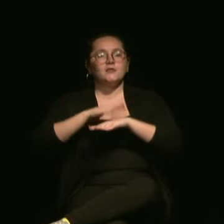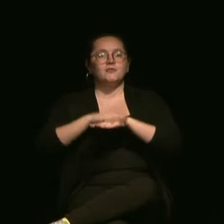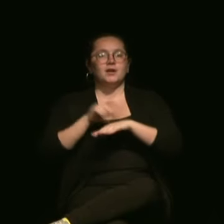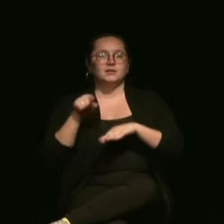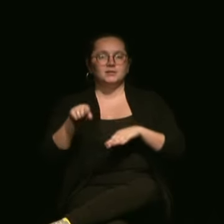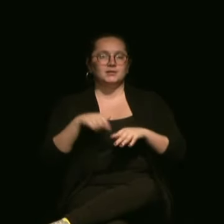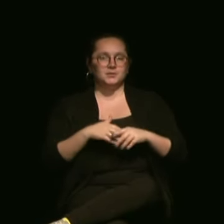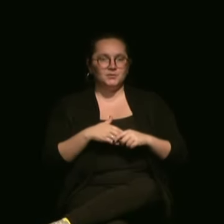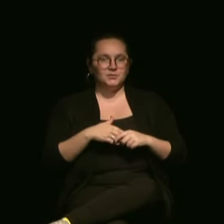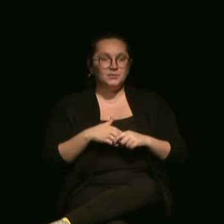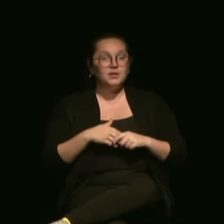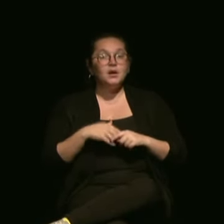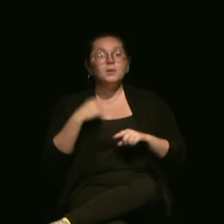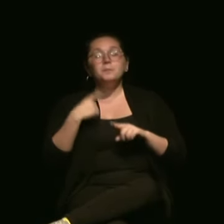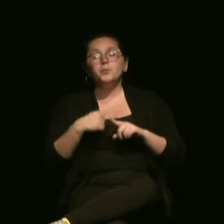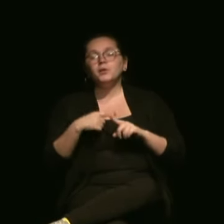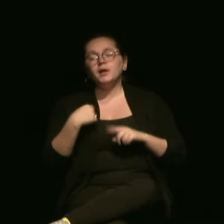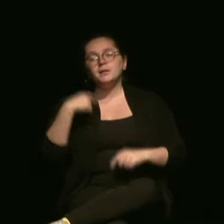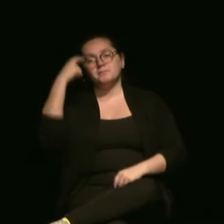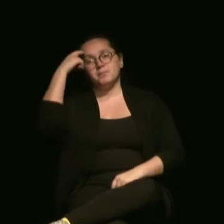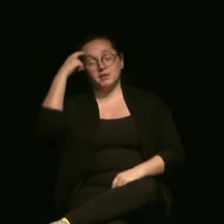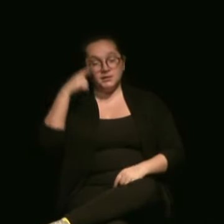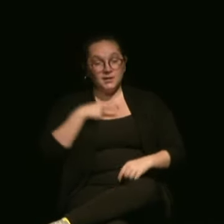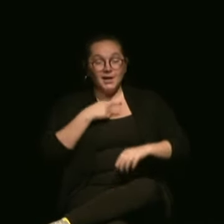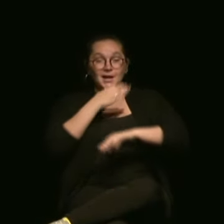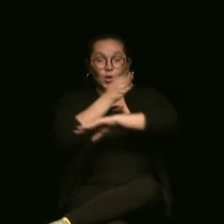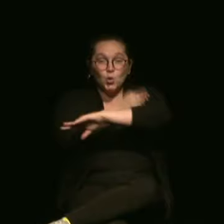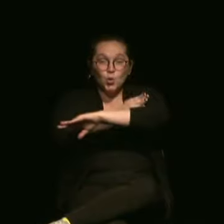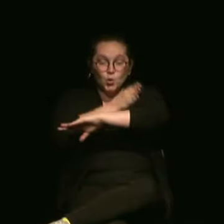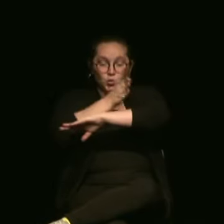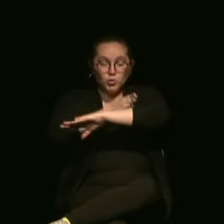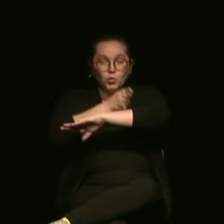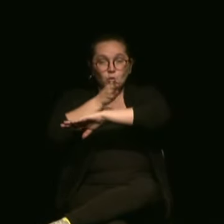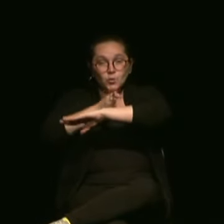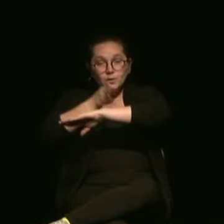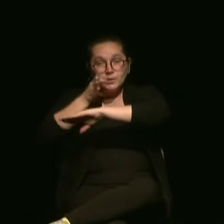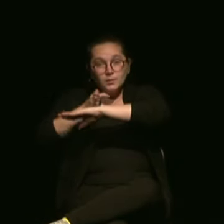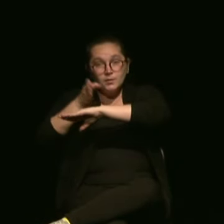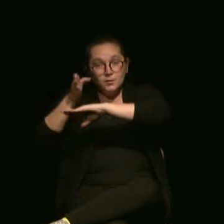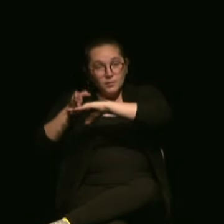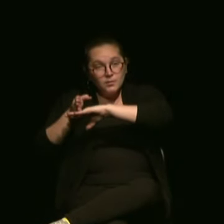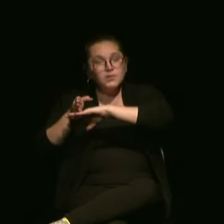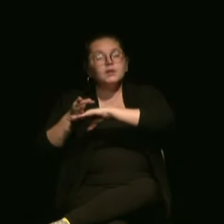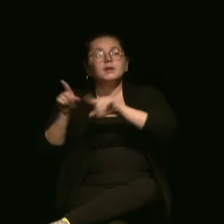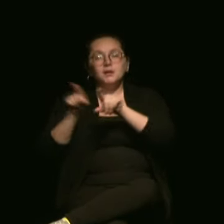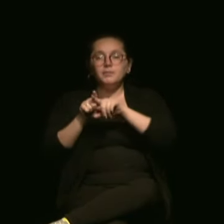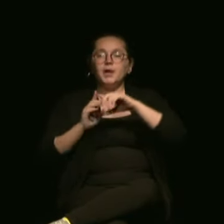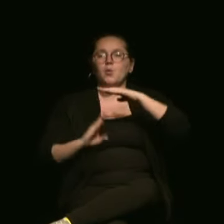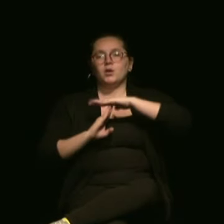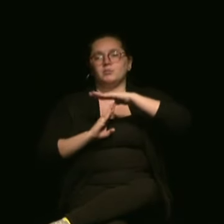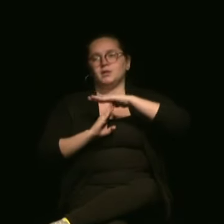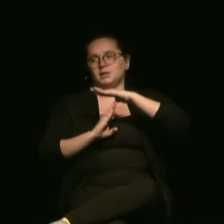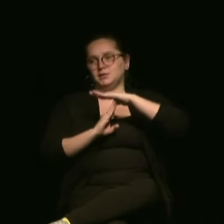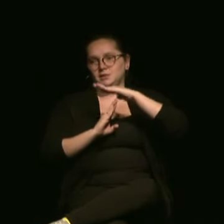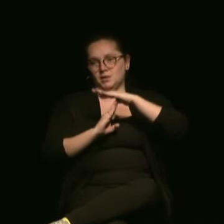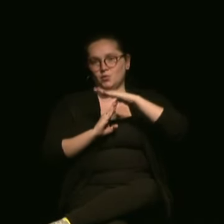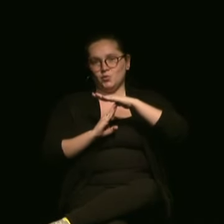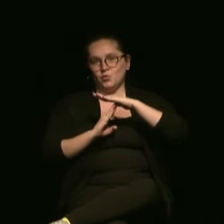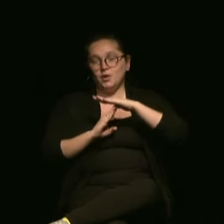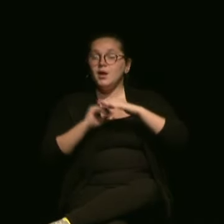prisões, a unidade cronológica, temporal, é uma limitação temporal,